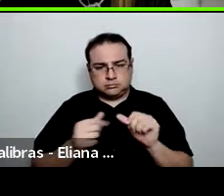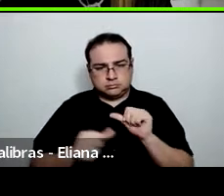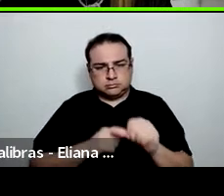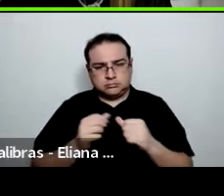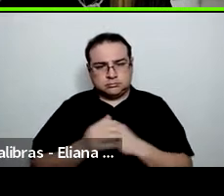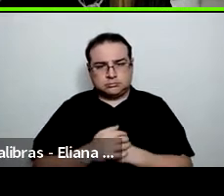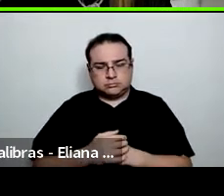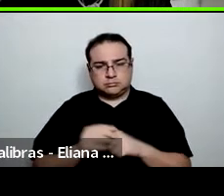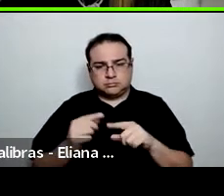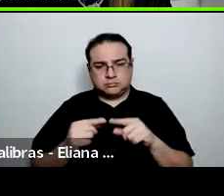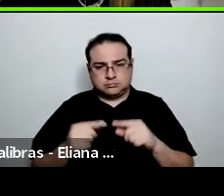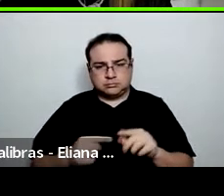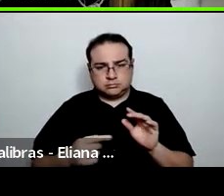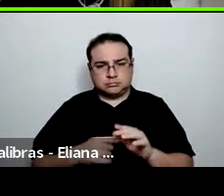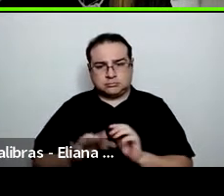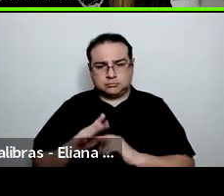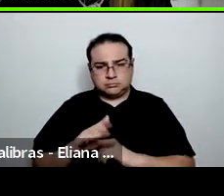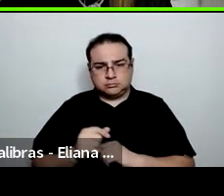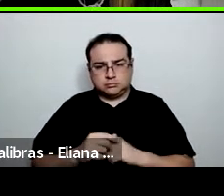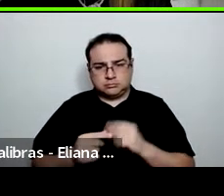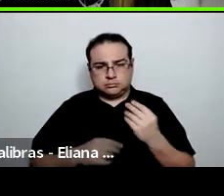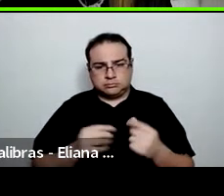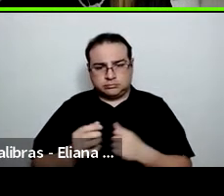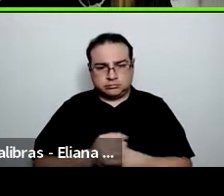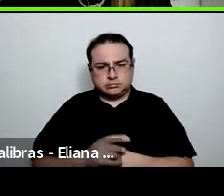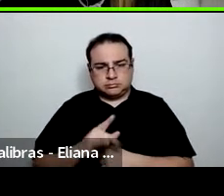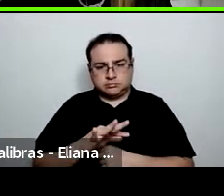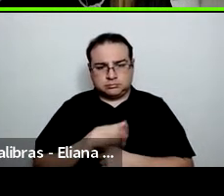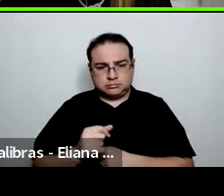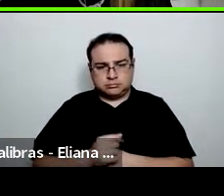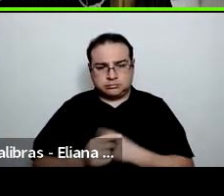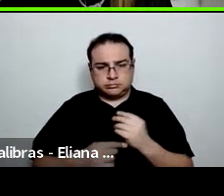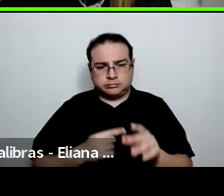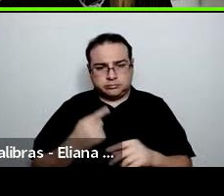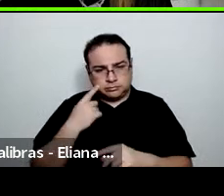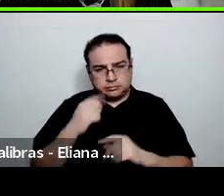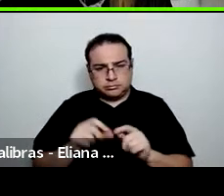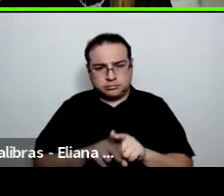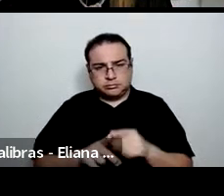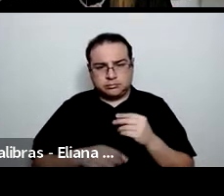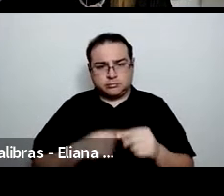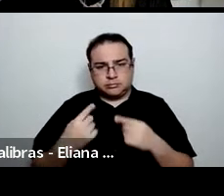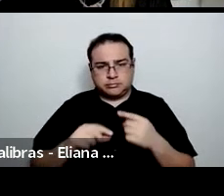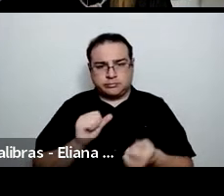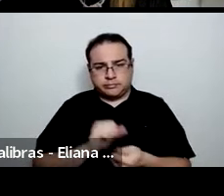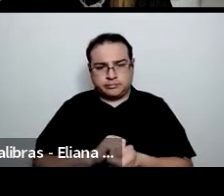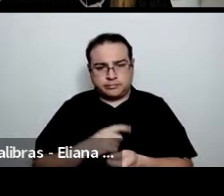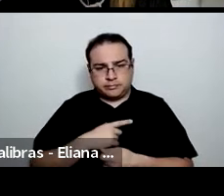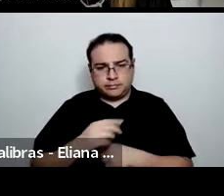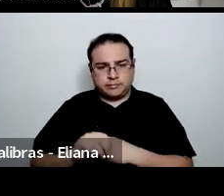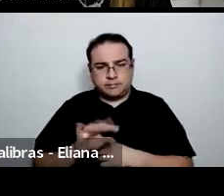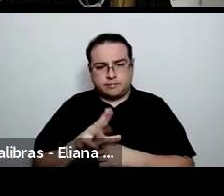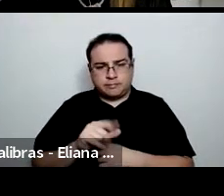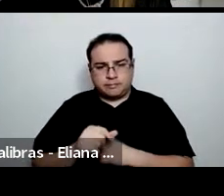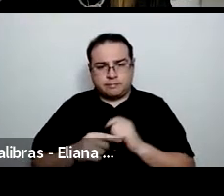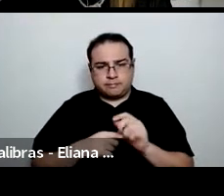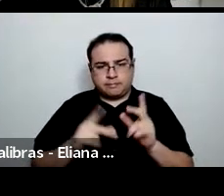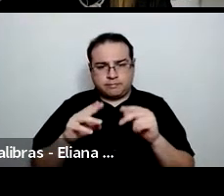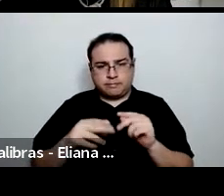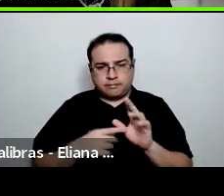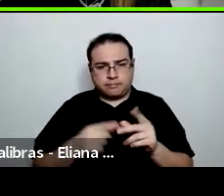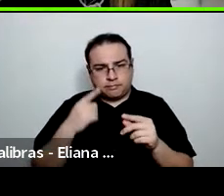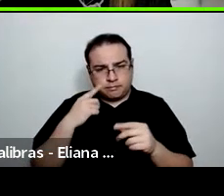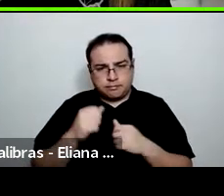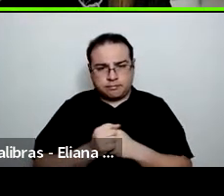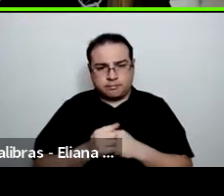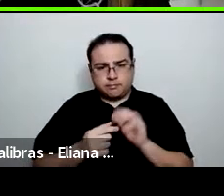e na habilidade técnica um descaso em relação ao cliente são circunstâncias que podem ser discutidas no âmbito disciplinar da OAB ou mesmo através